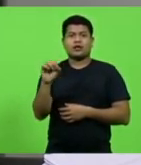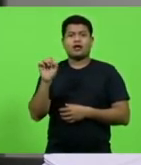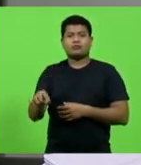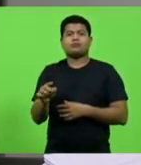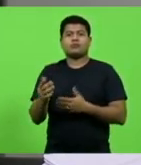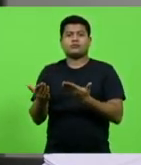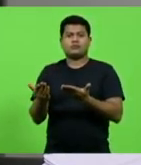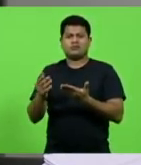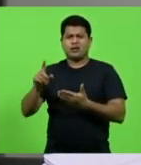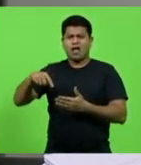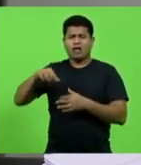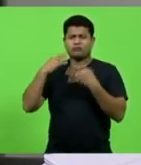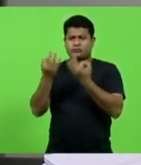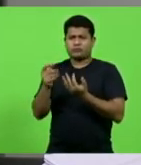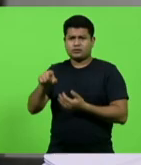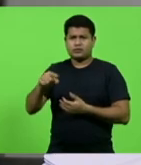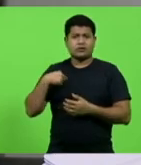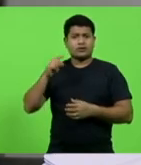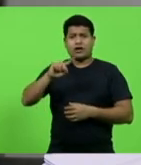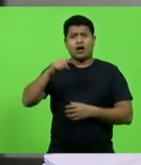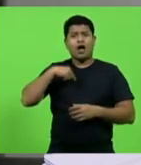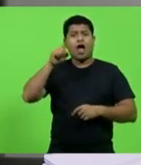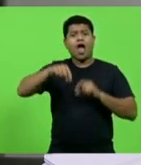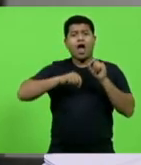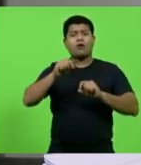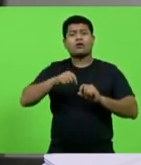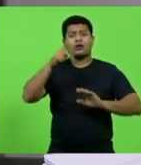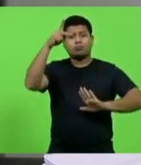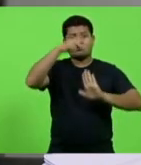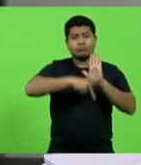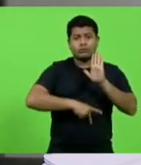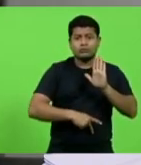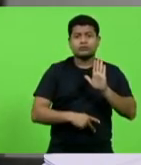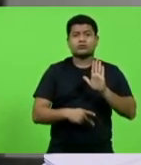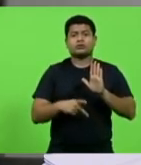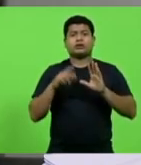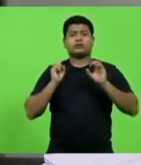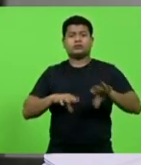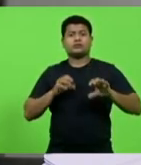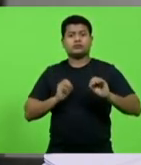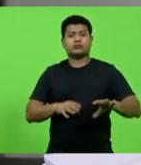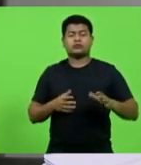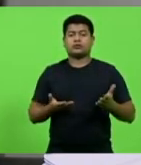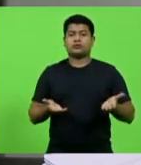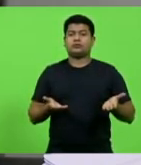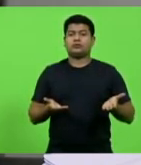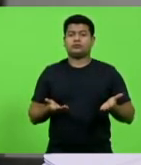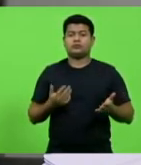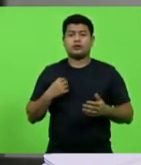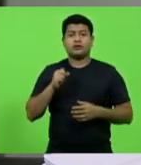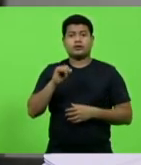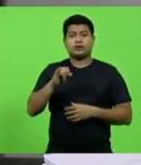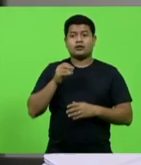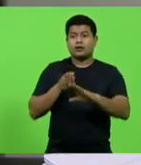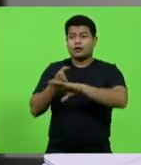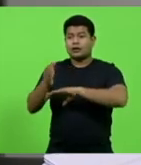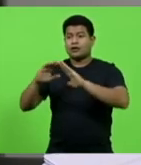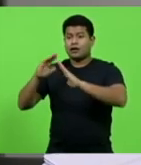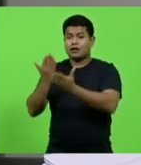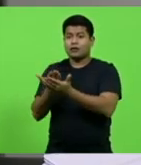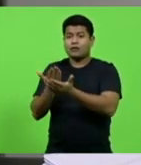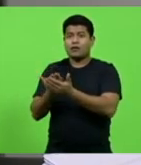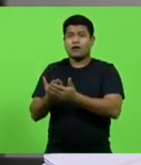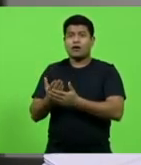serve educação? Se não é na escola que a gente aprende a ser tolerante, a debater, é aonde? Na